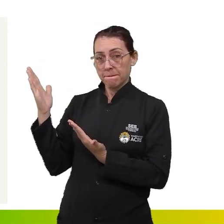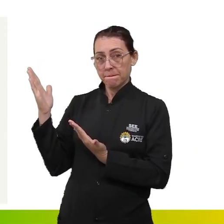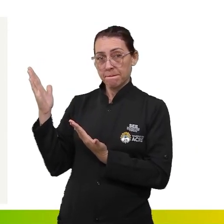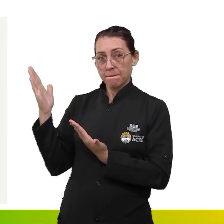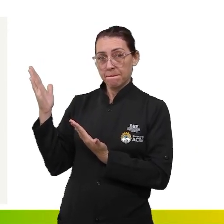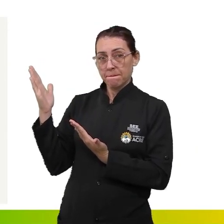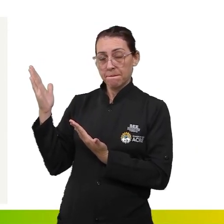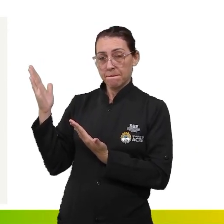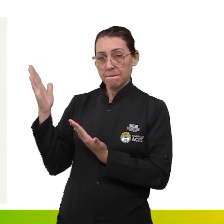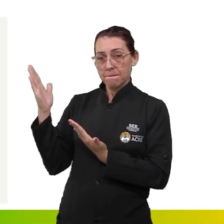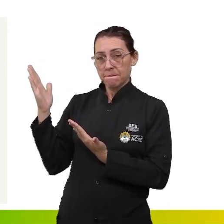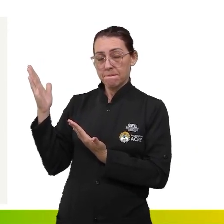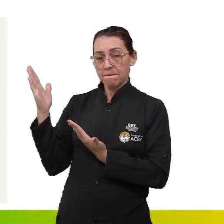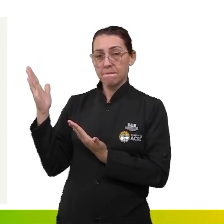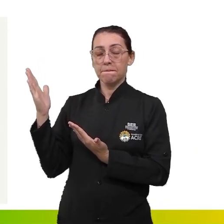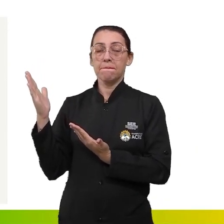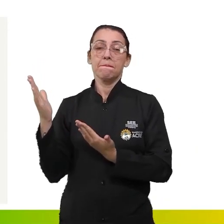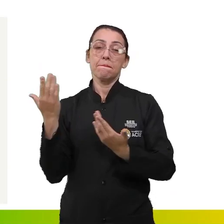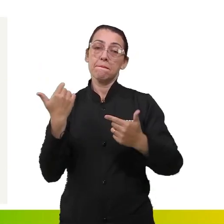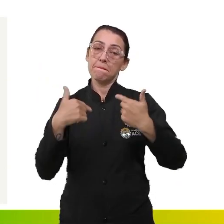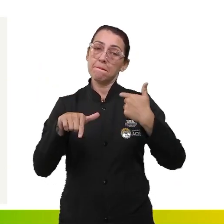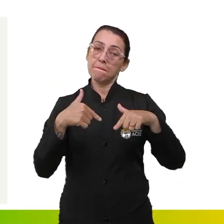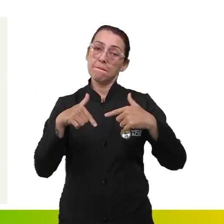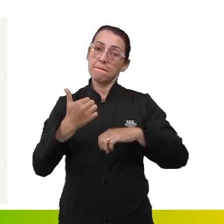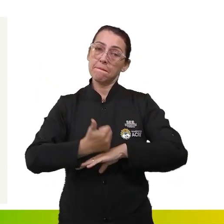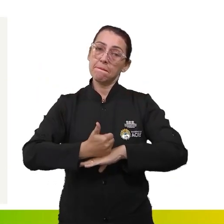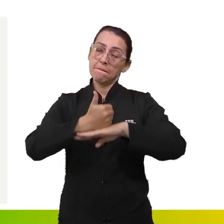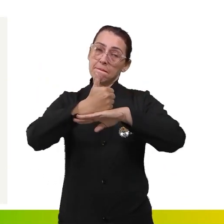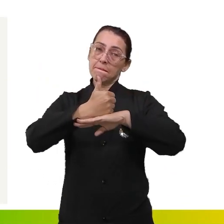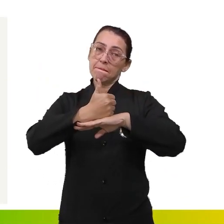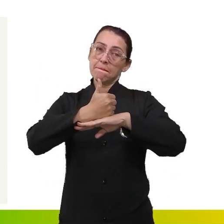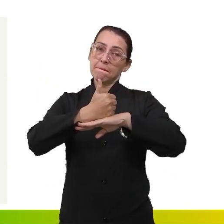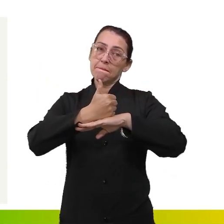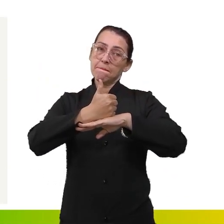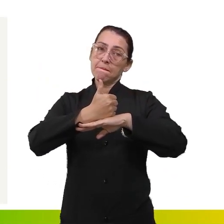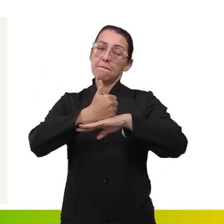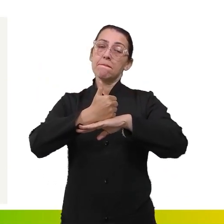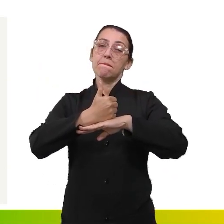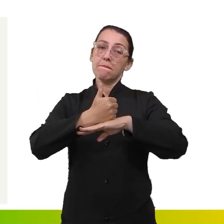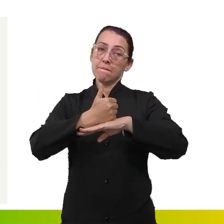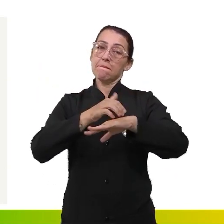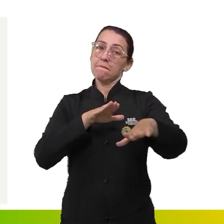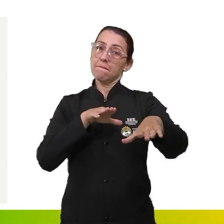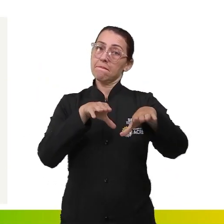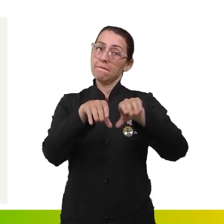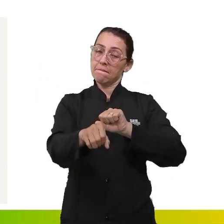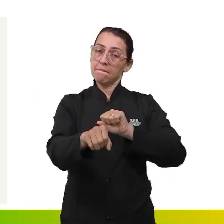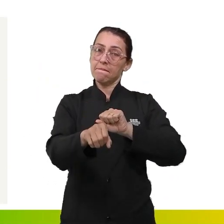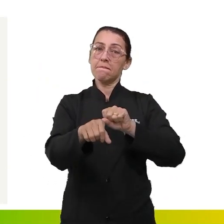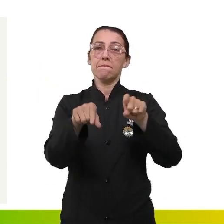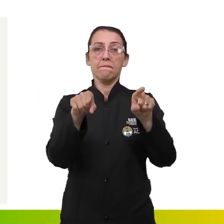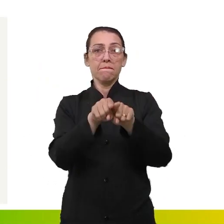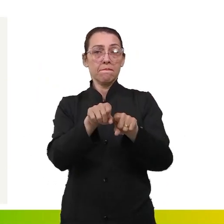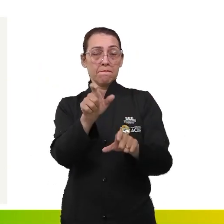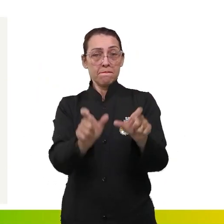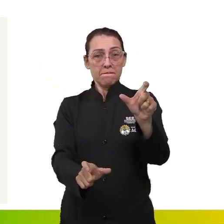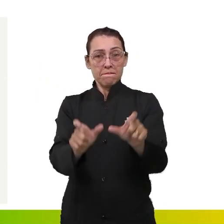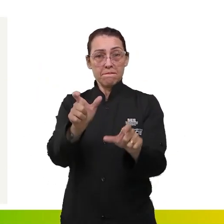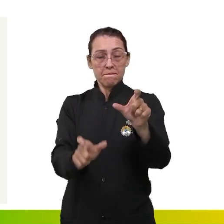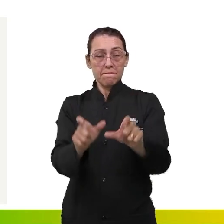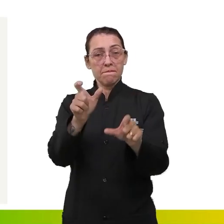Então, temos uma definição, as carreiras profissionais são trajetórias de formação e desarrollo que uma pessoa